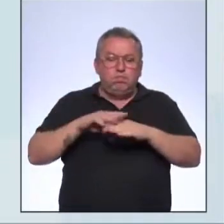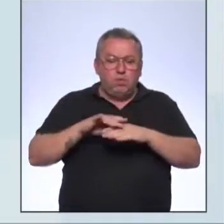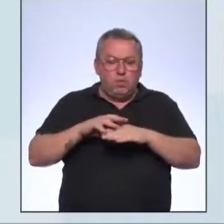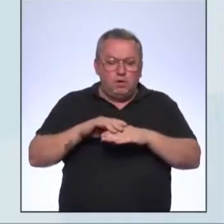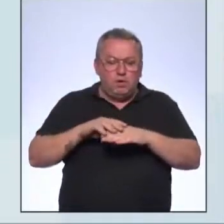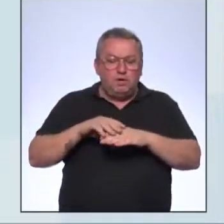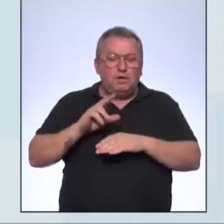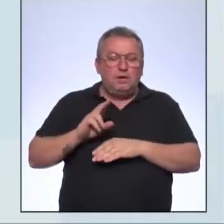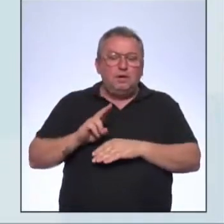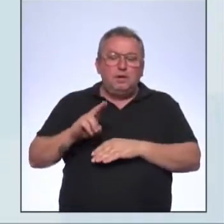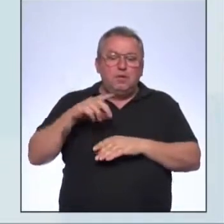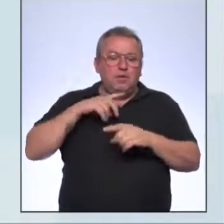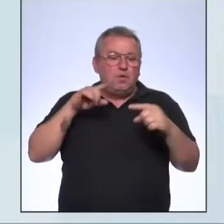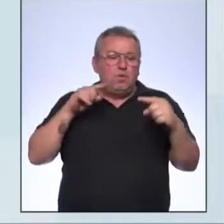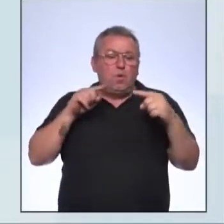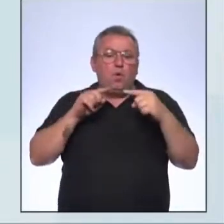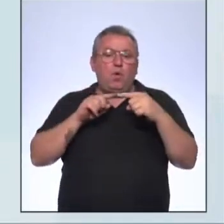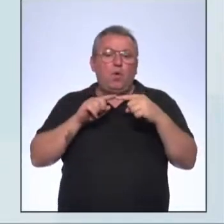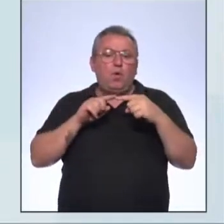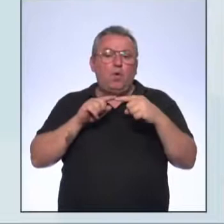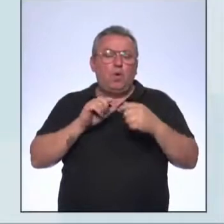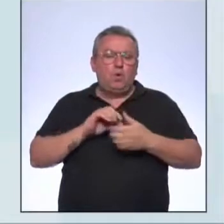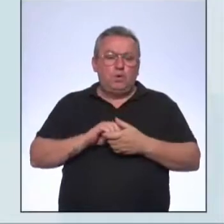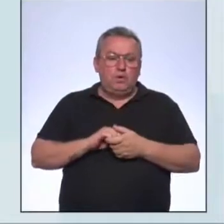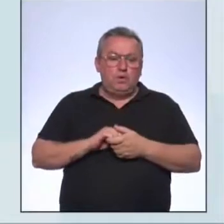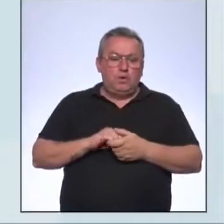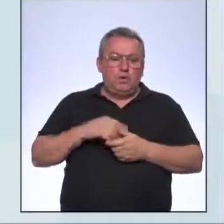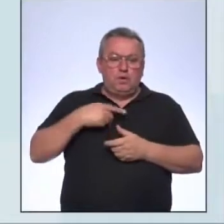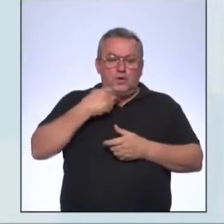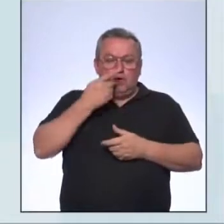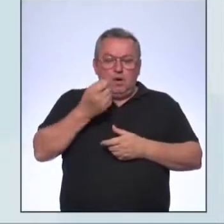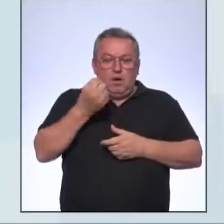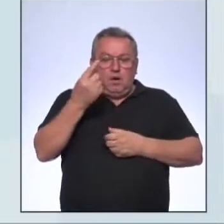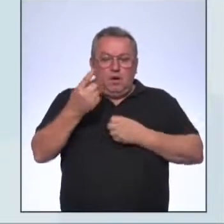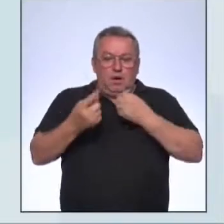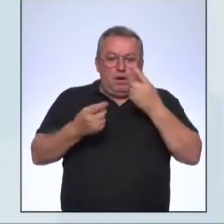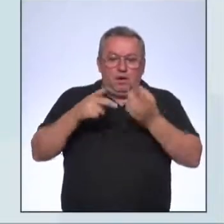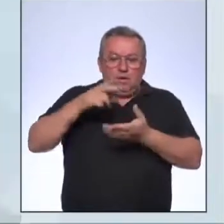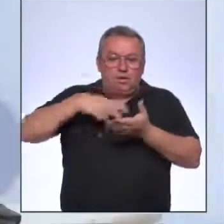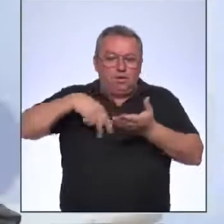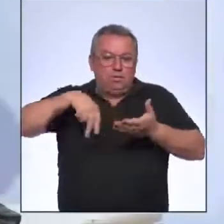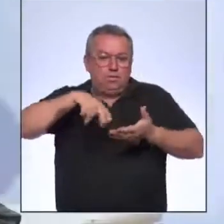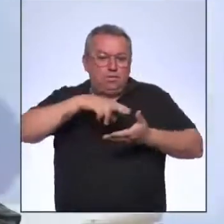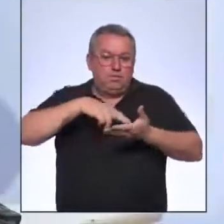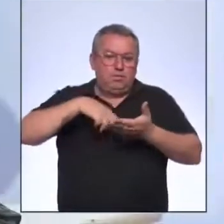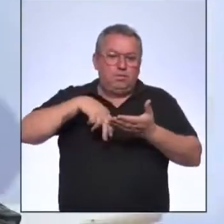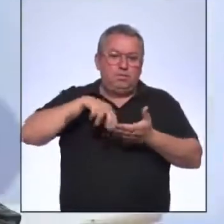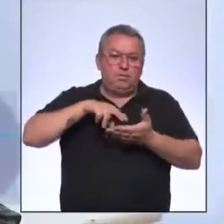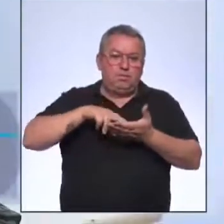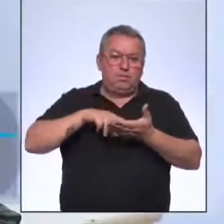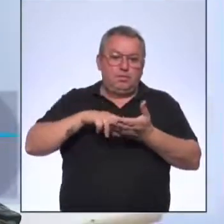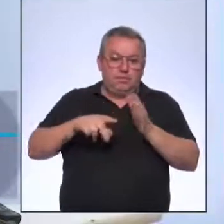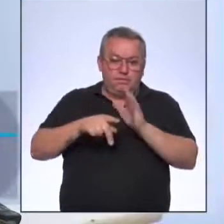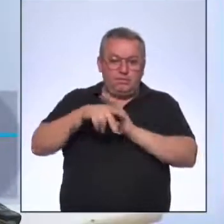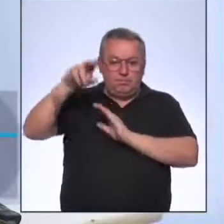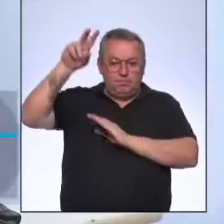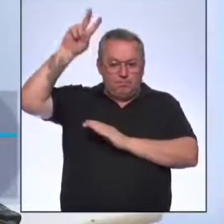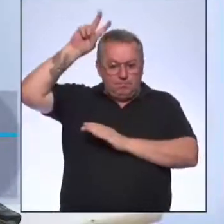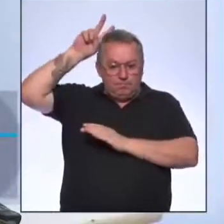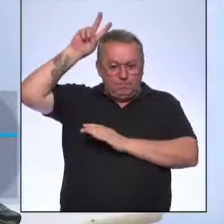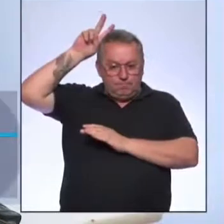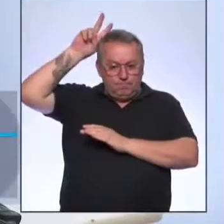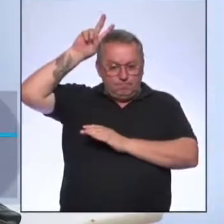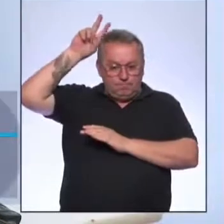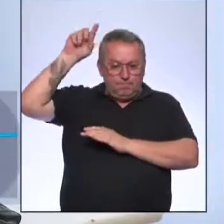sempre utilitário, tá, pessoal? Agora a gente vai falar de algumas danças que são de origem indígena,